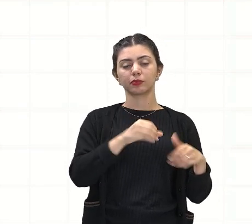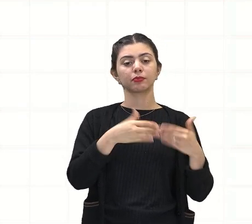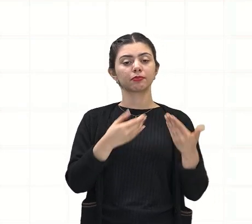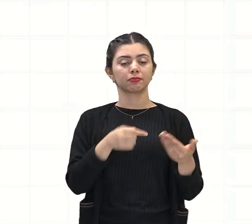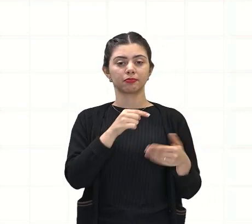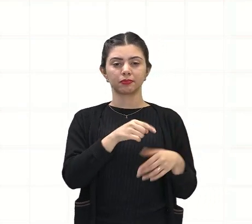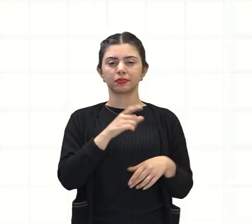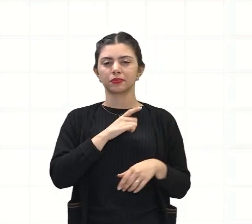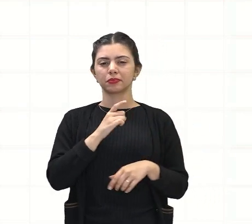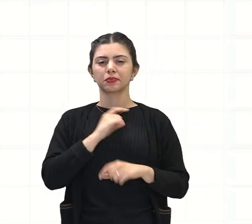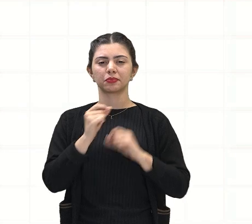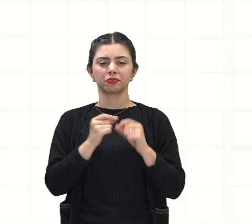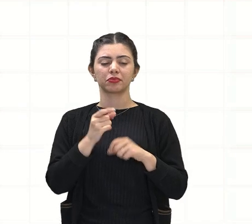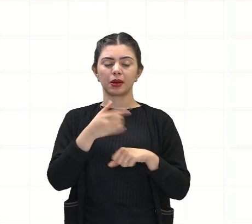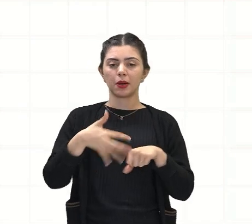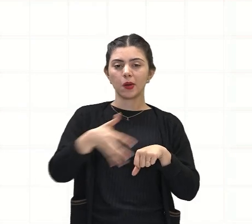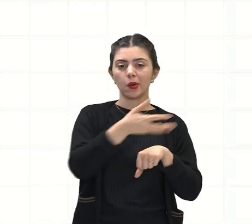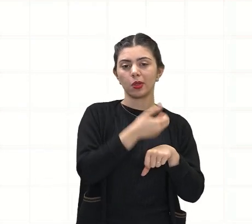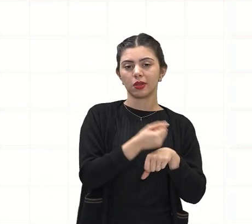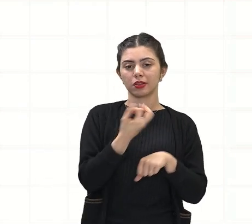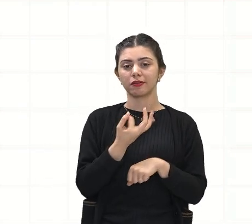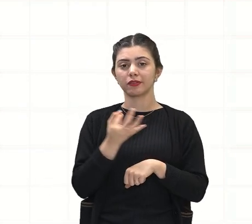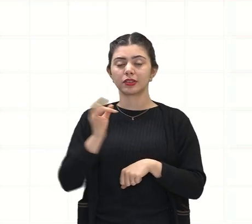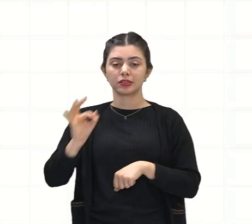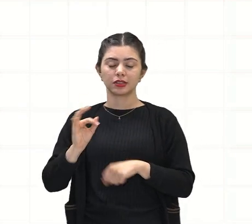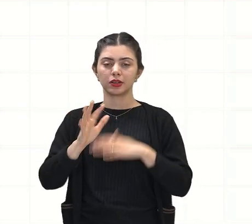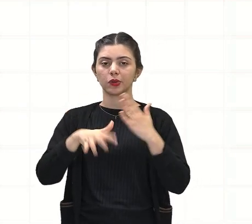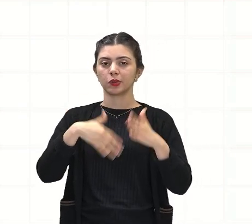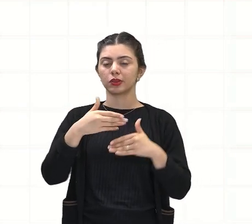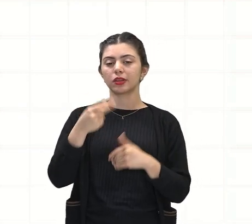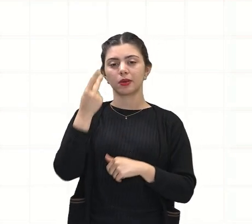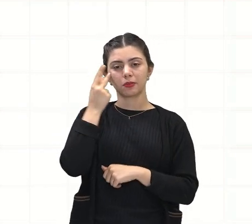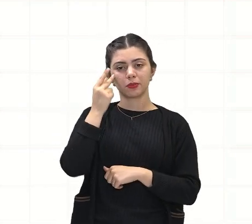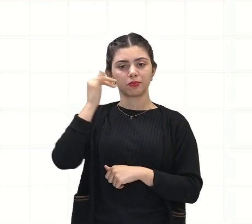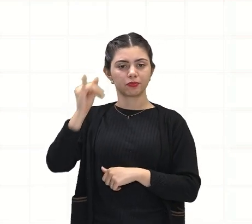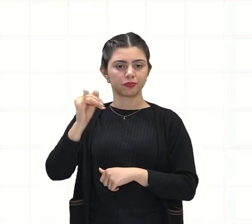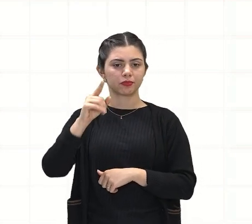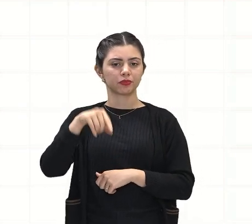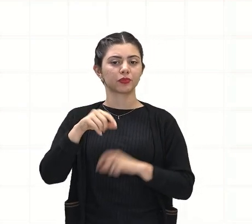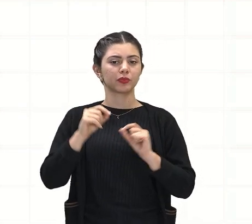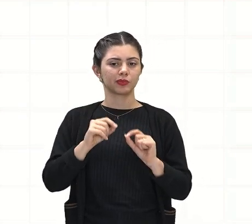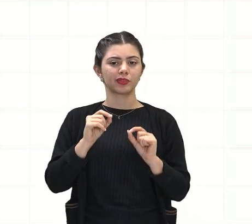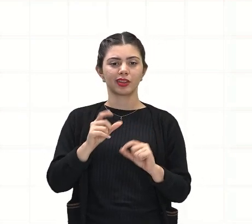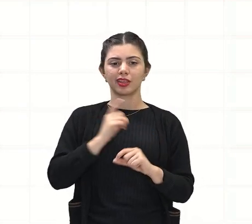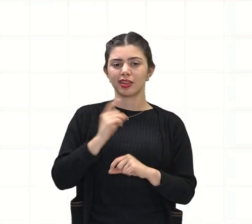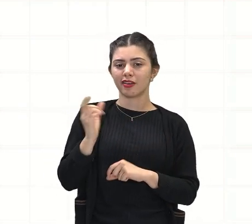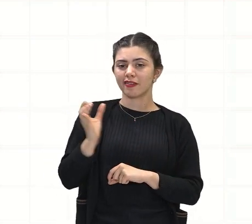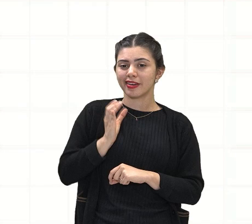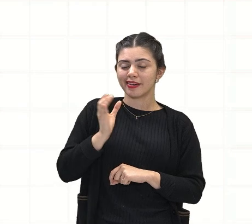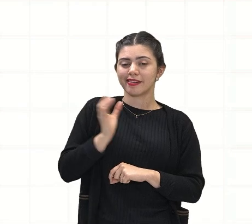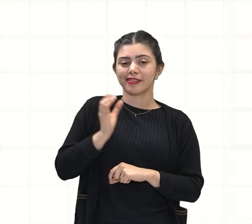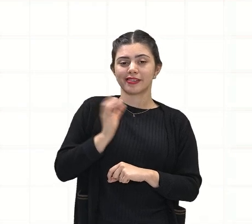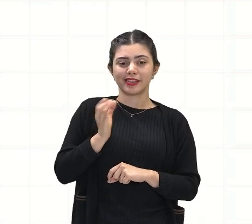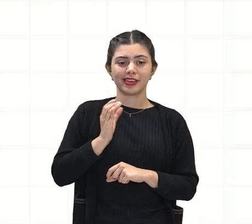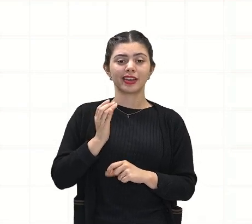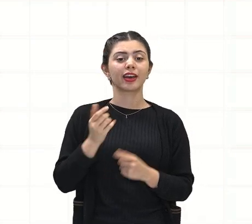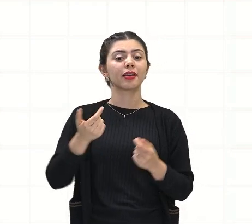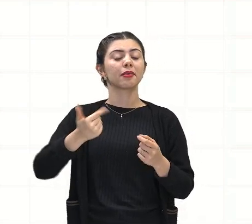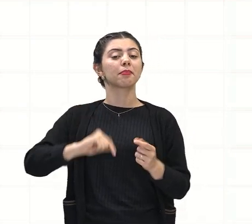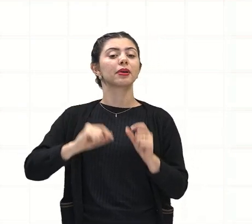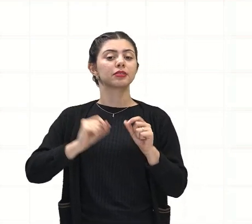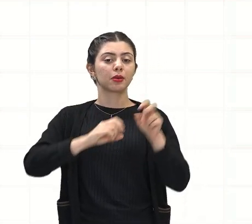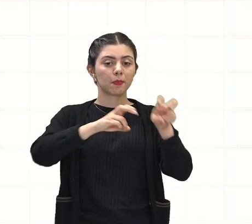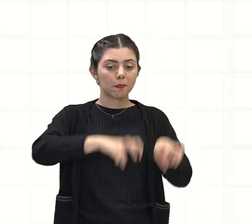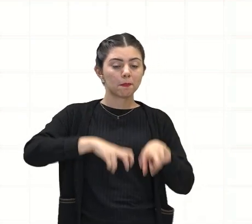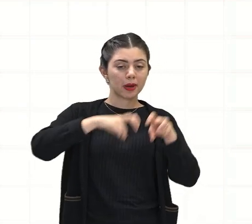o Haiti, era uma das colônias mais ricas e produtivas